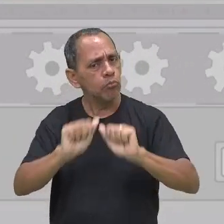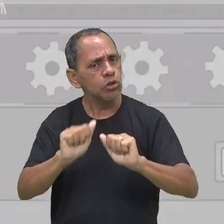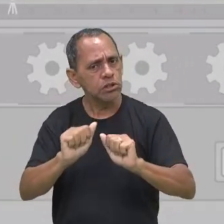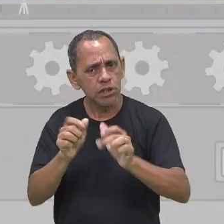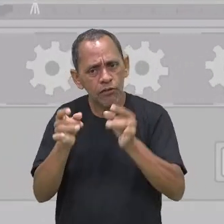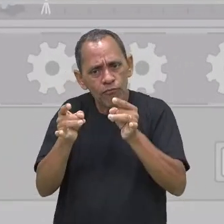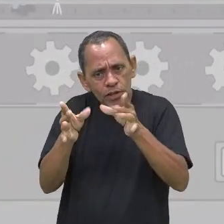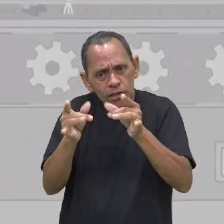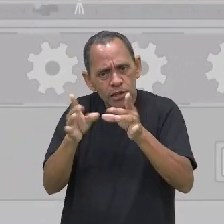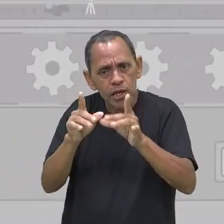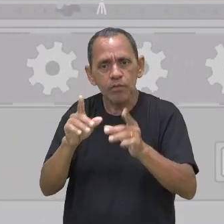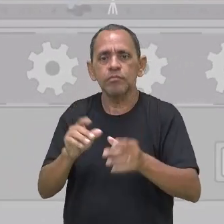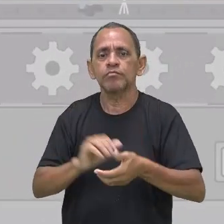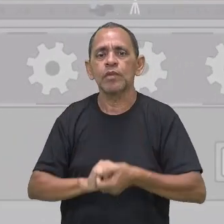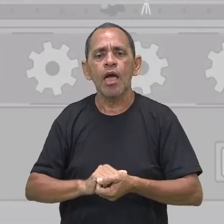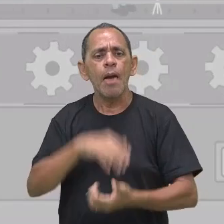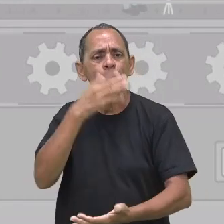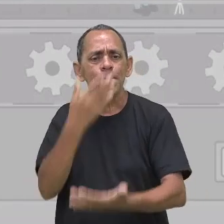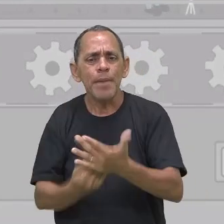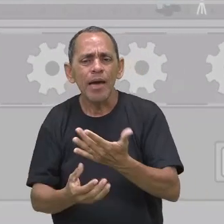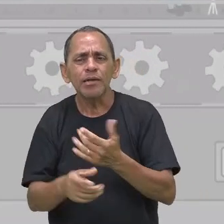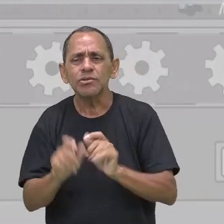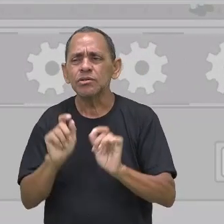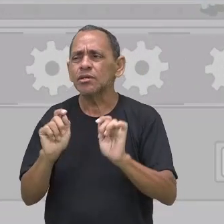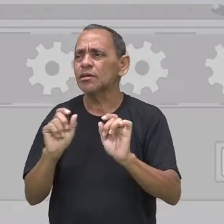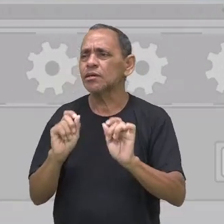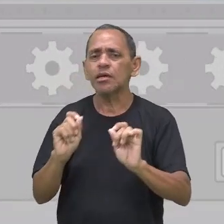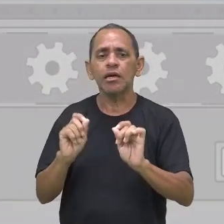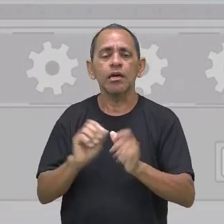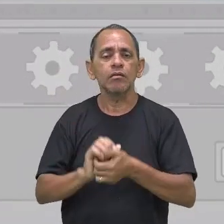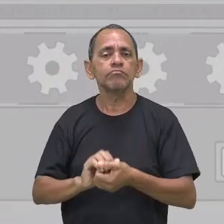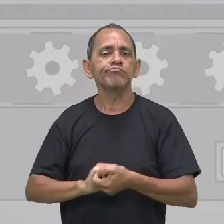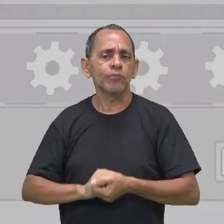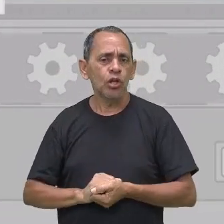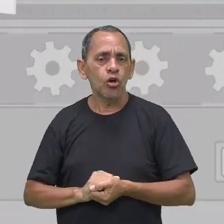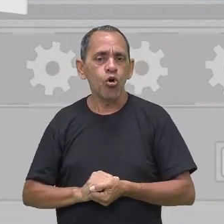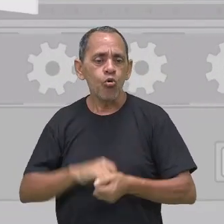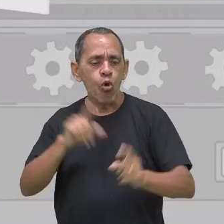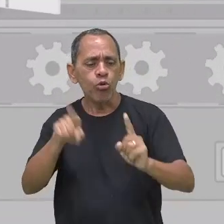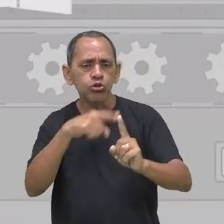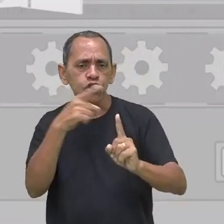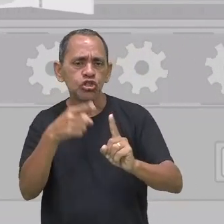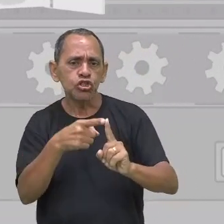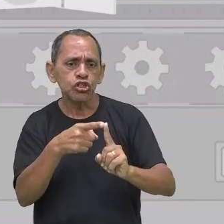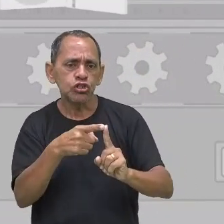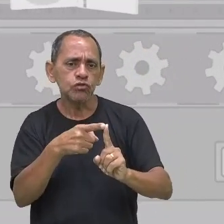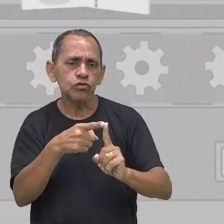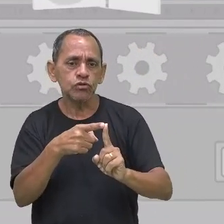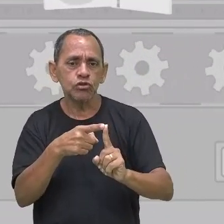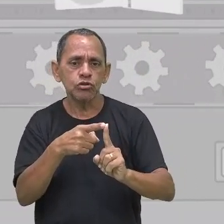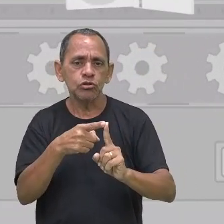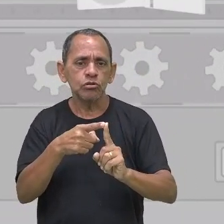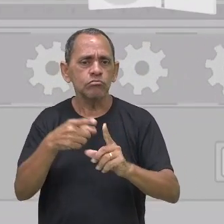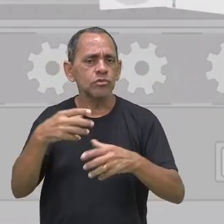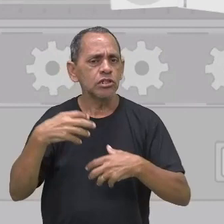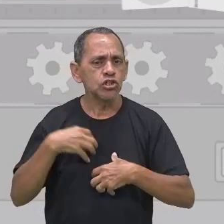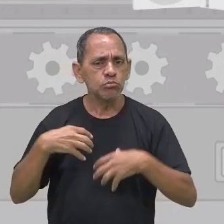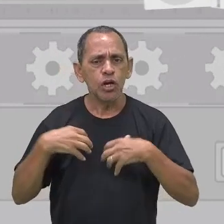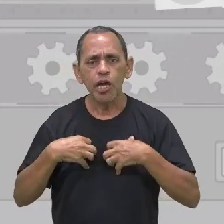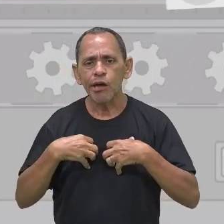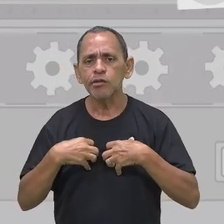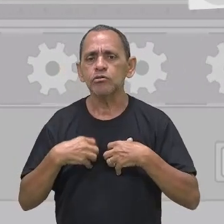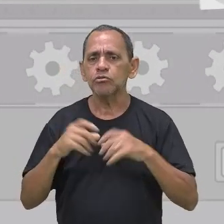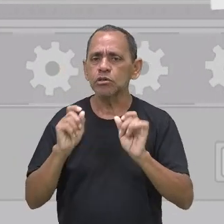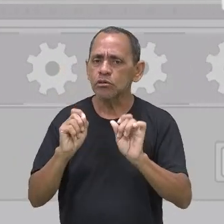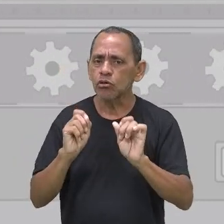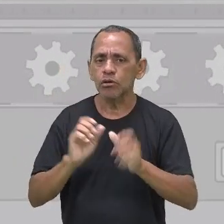a objetividade da arte. Ela perde a sua aura, né, porque vai ficar comum, certo?